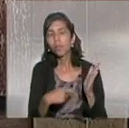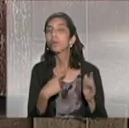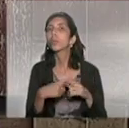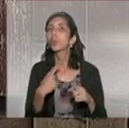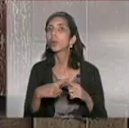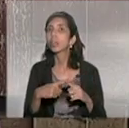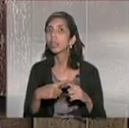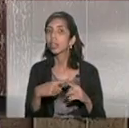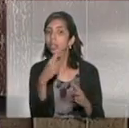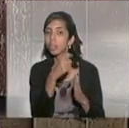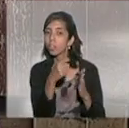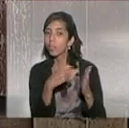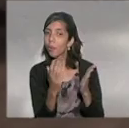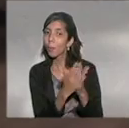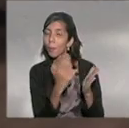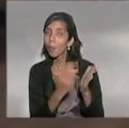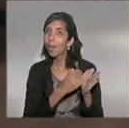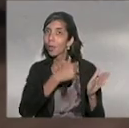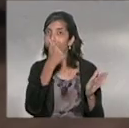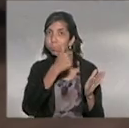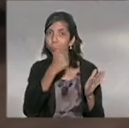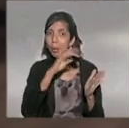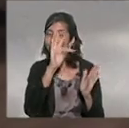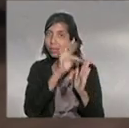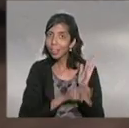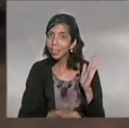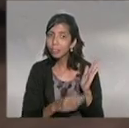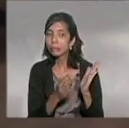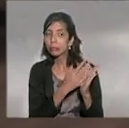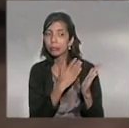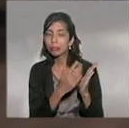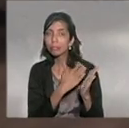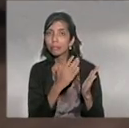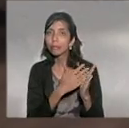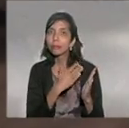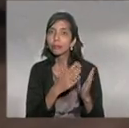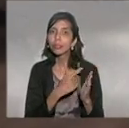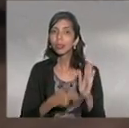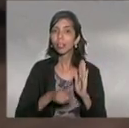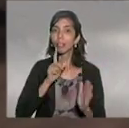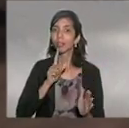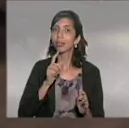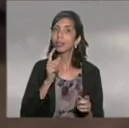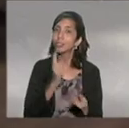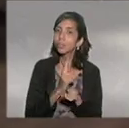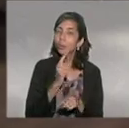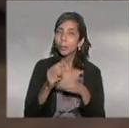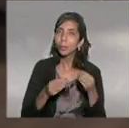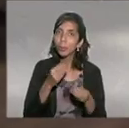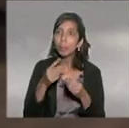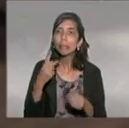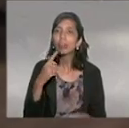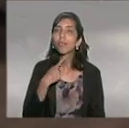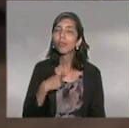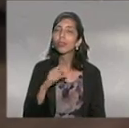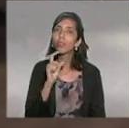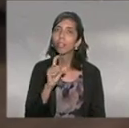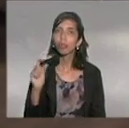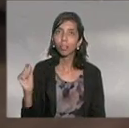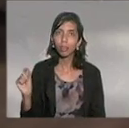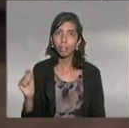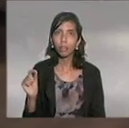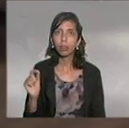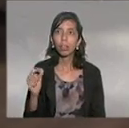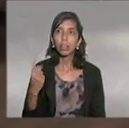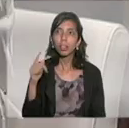maneira. O autor escreveu só a página 1 do texto. A gente tem que tentar descobrir qual foi a página -1, -2, -3, qual foi a intenção